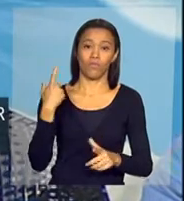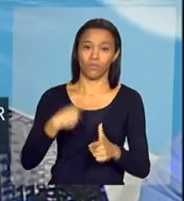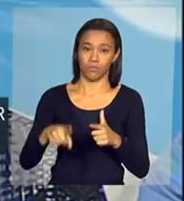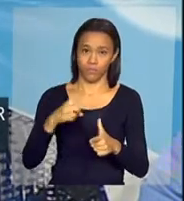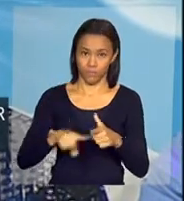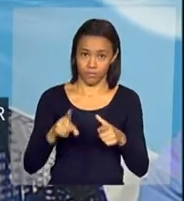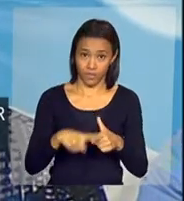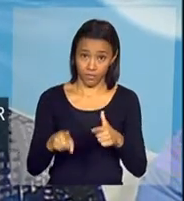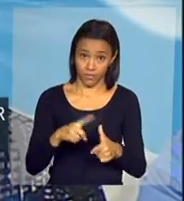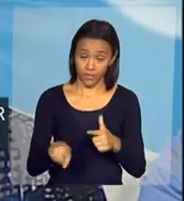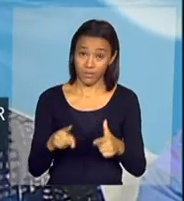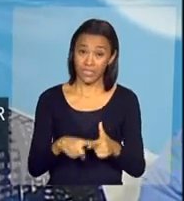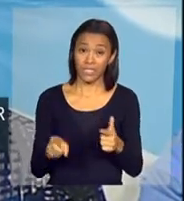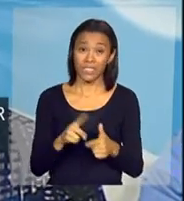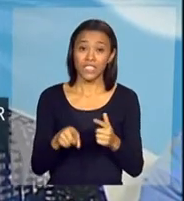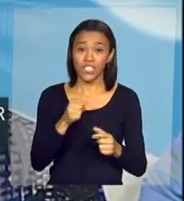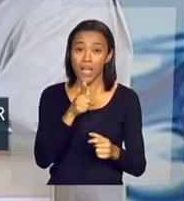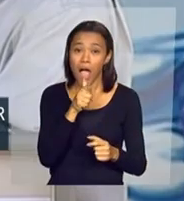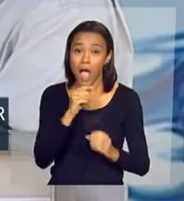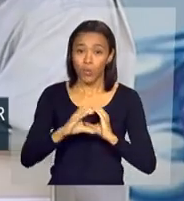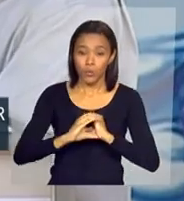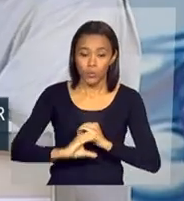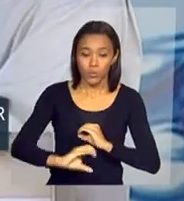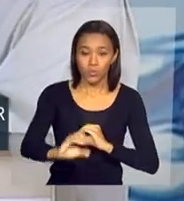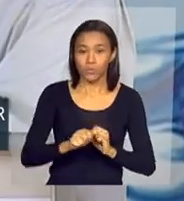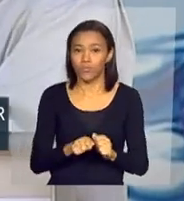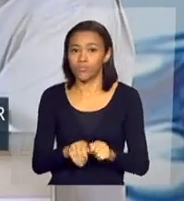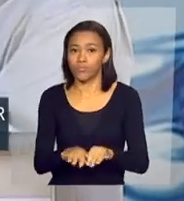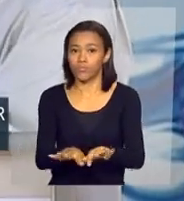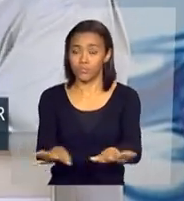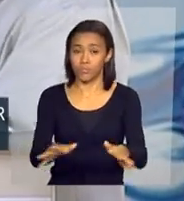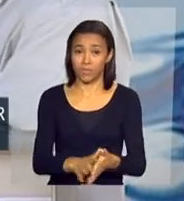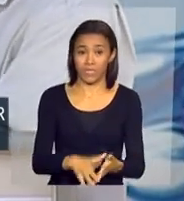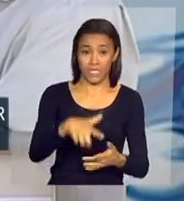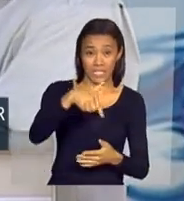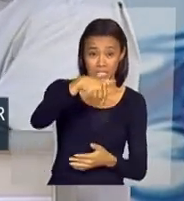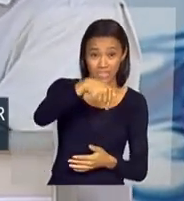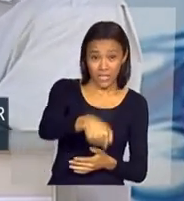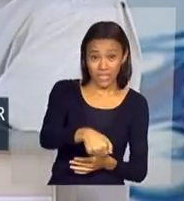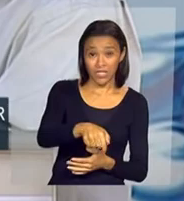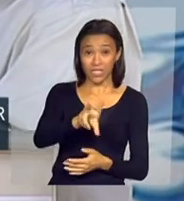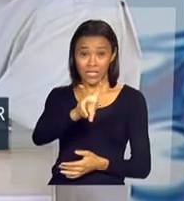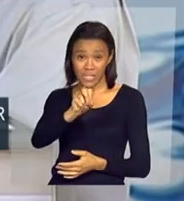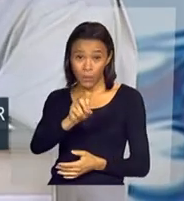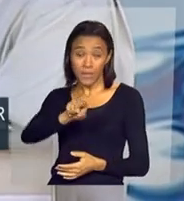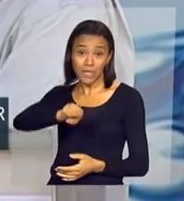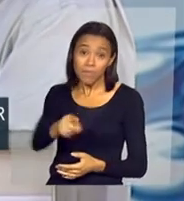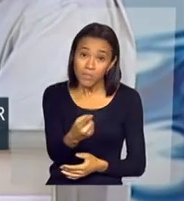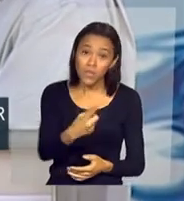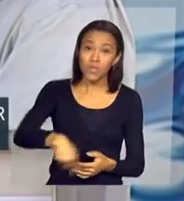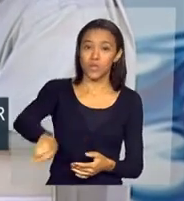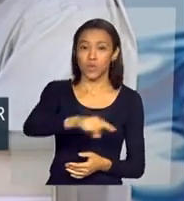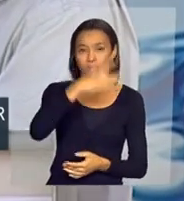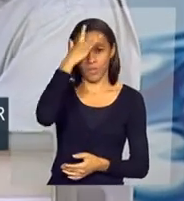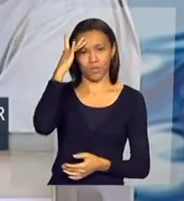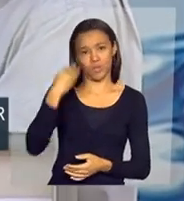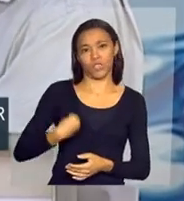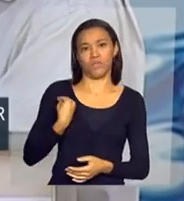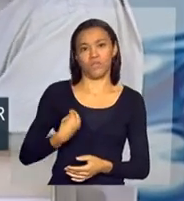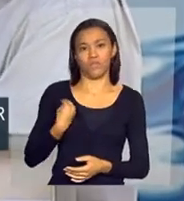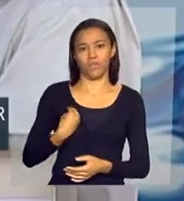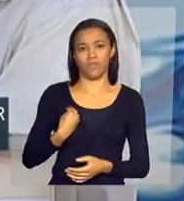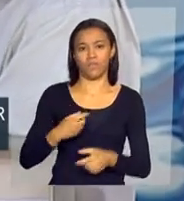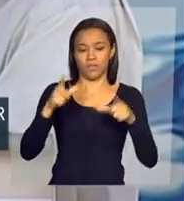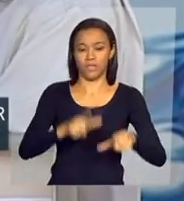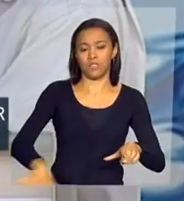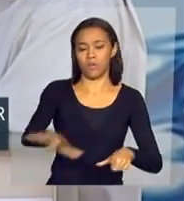efetivamente o problema de abastecimento de água dos 750 mil piauienses que residem no semiárido,